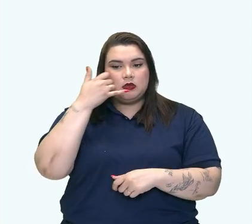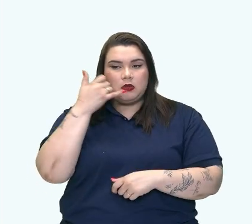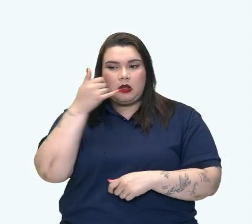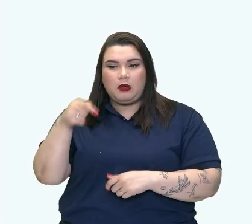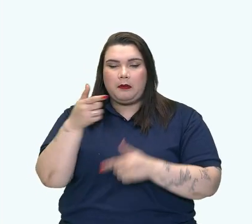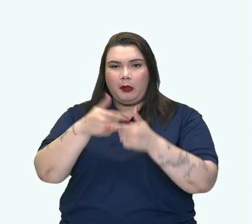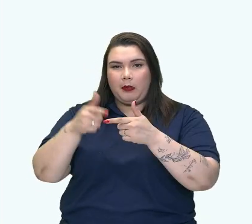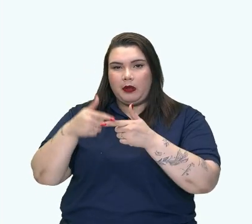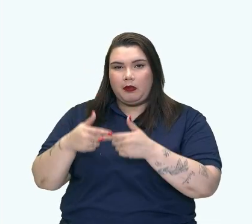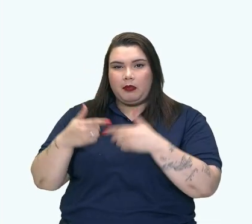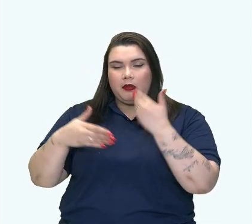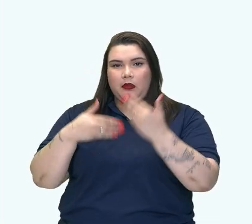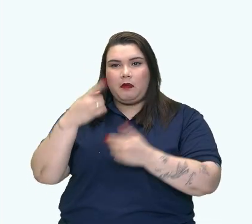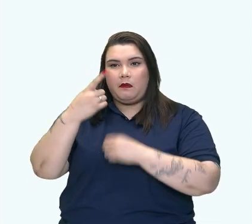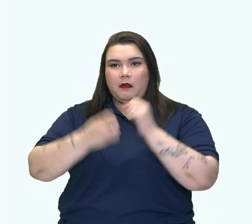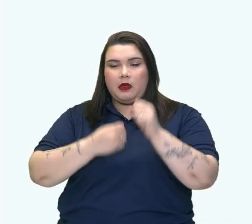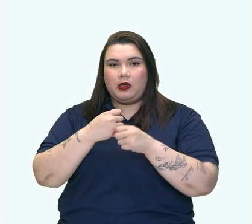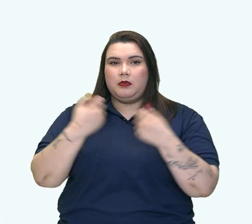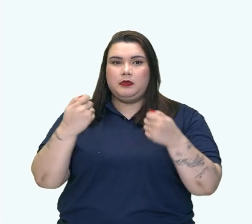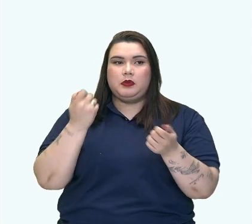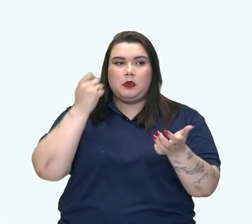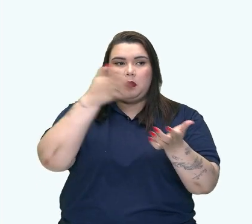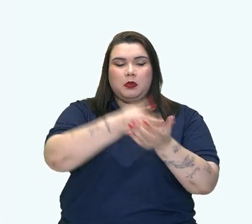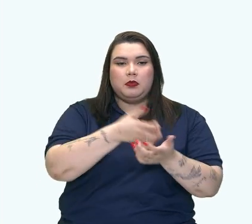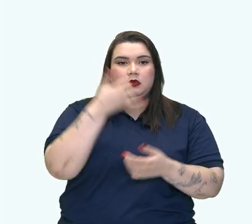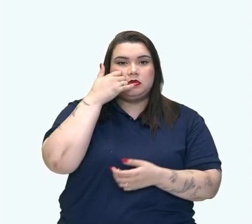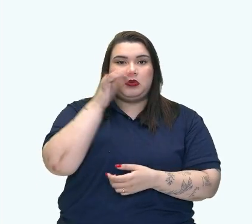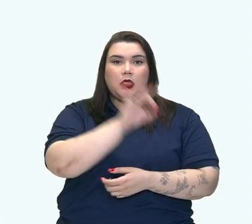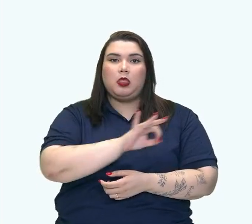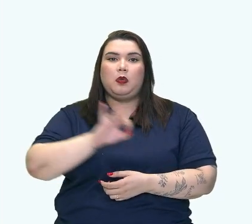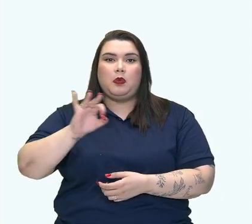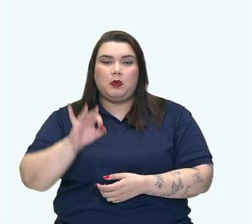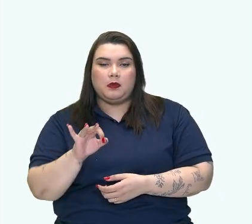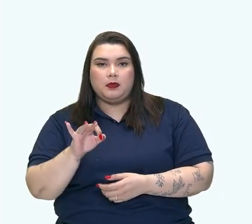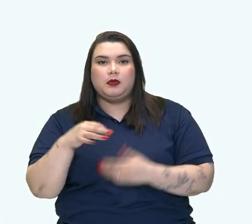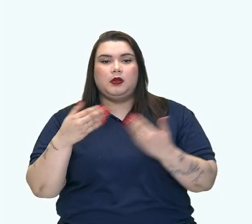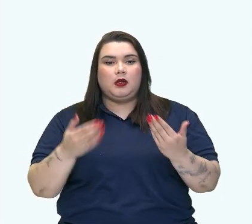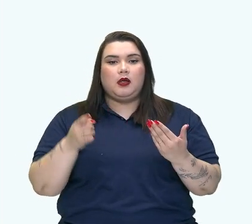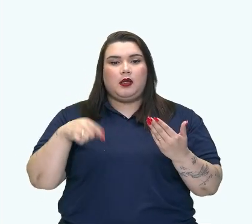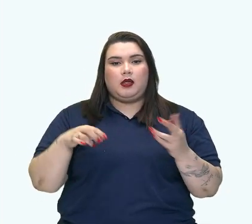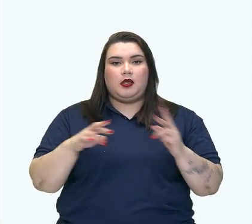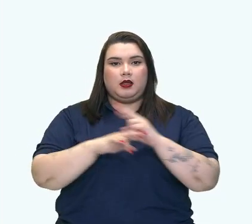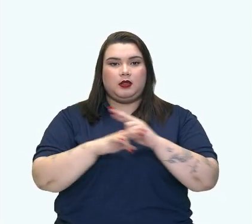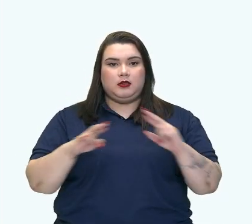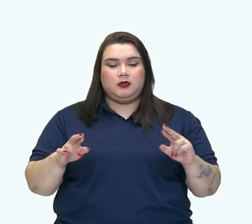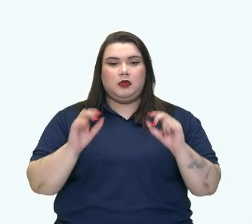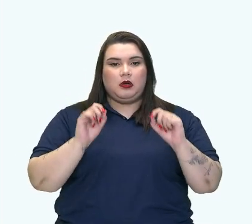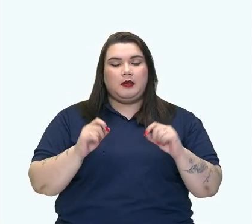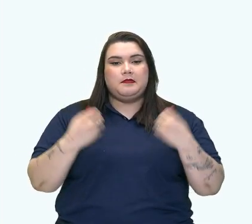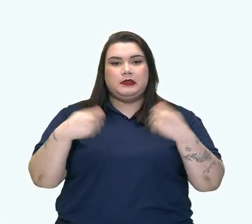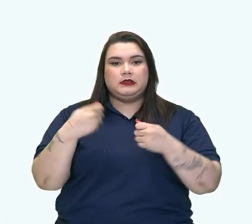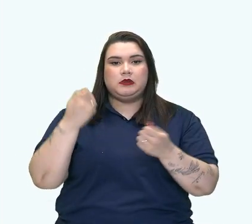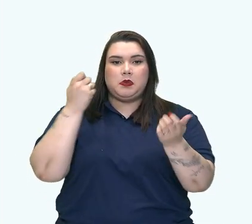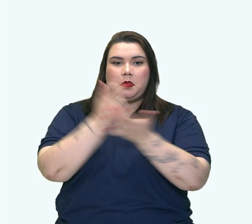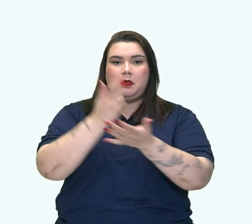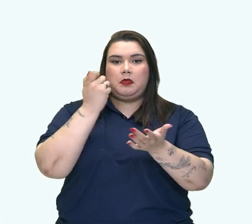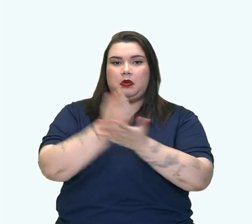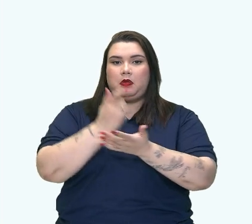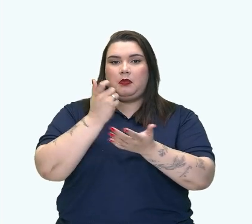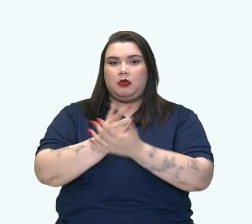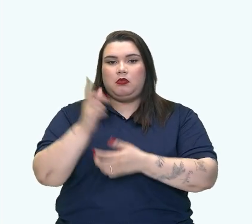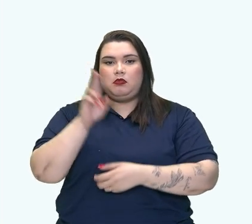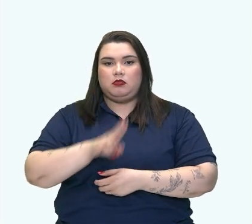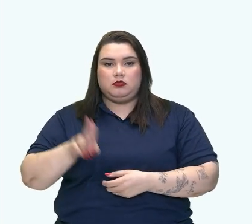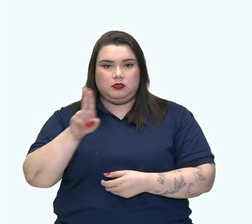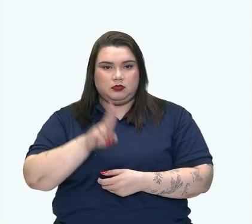lento, um ano depois você já tem que comprar um novo celular da nova moda, tem a ver com a questão do consumismo. Então o luxo, que